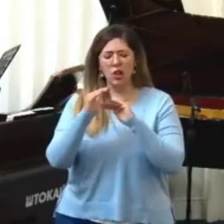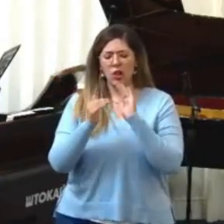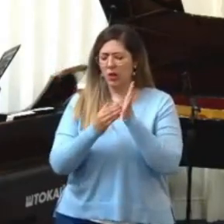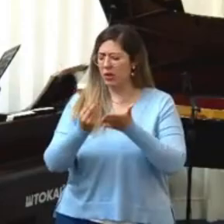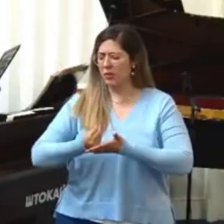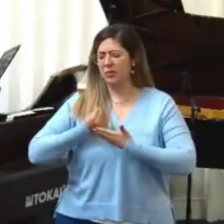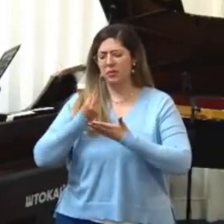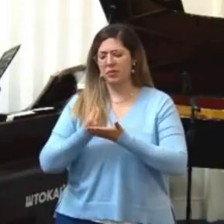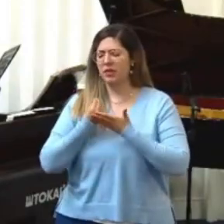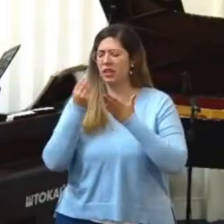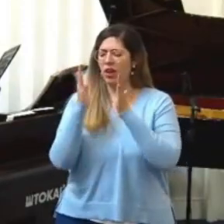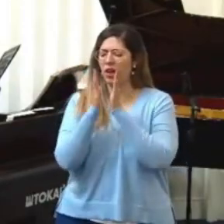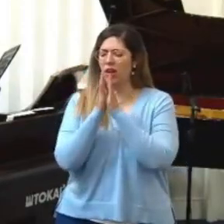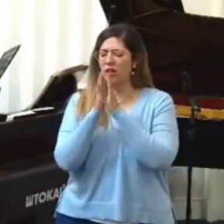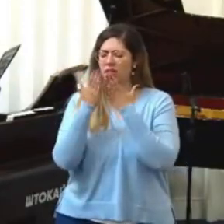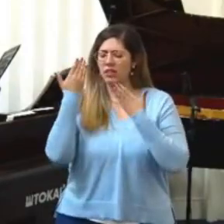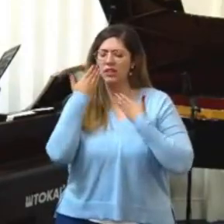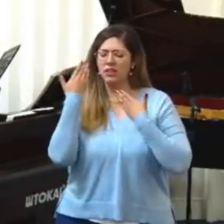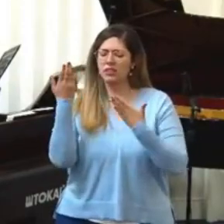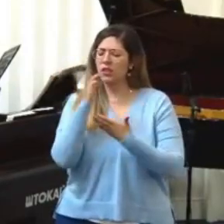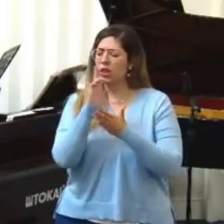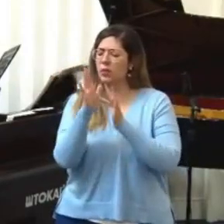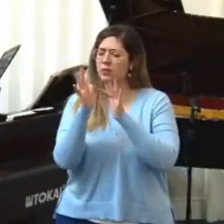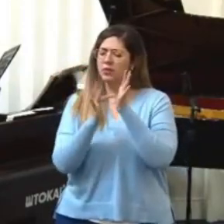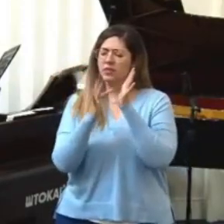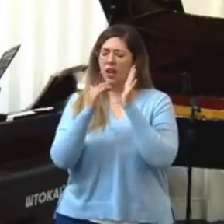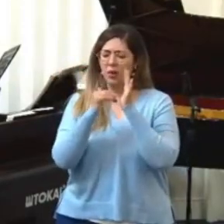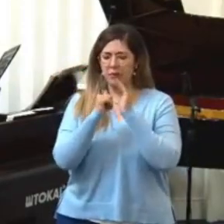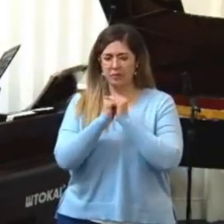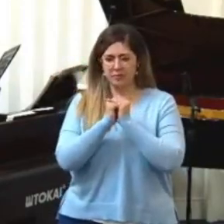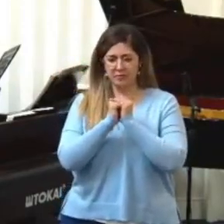vida. Nós oramos agradecidos em nome de Jesus. Amém.